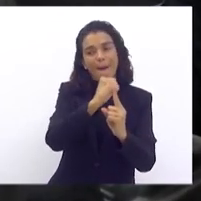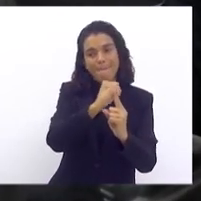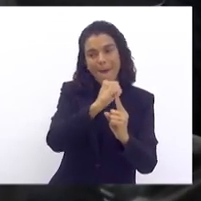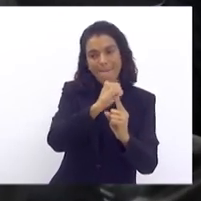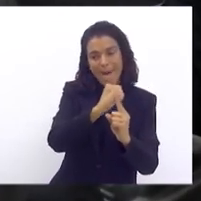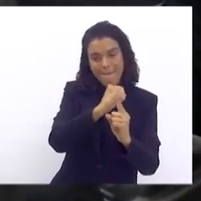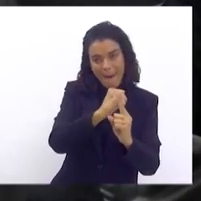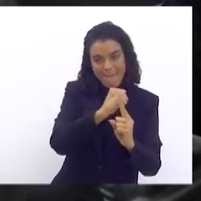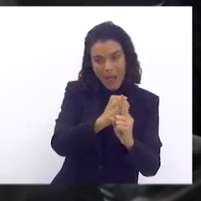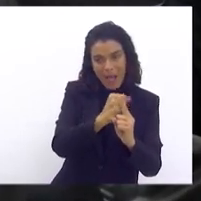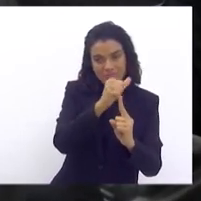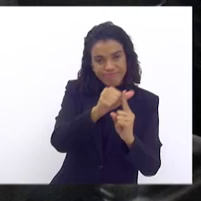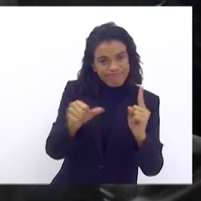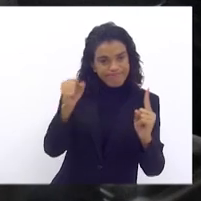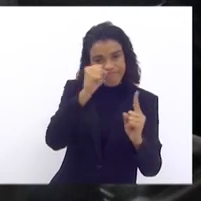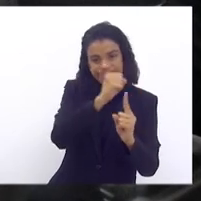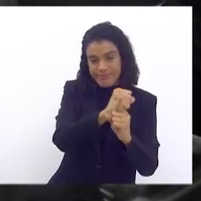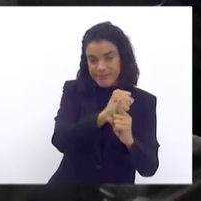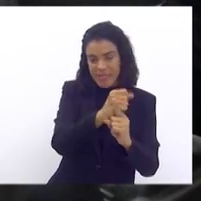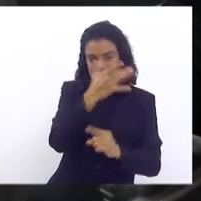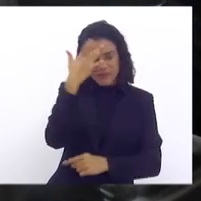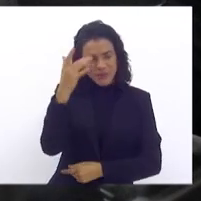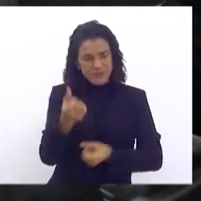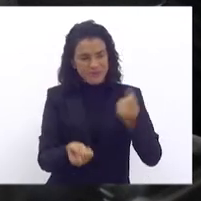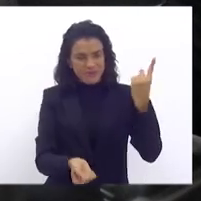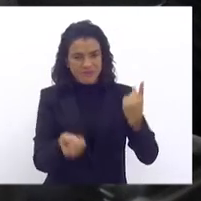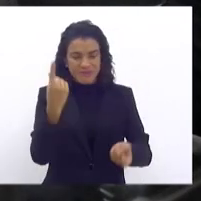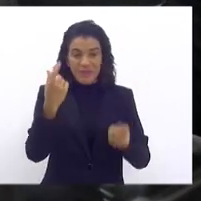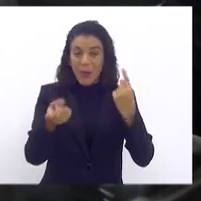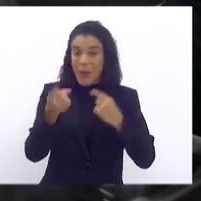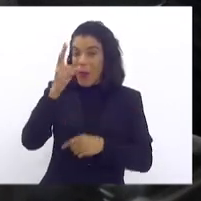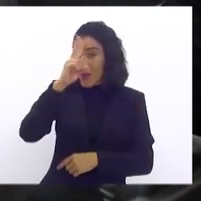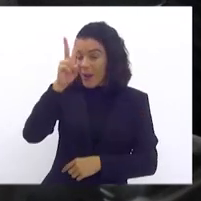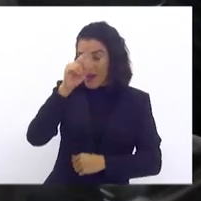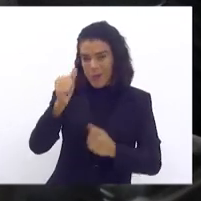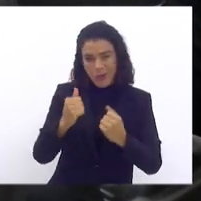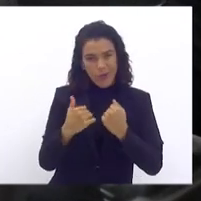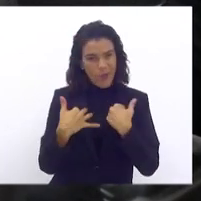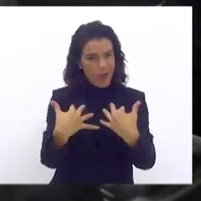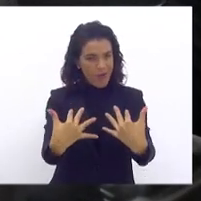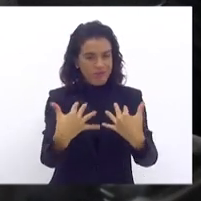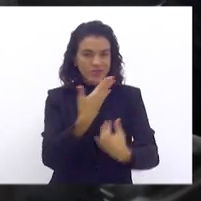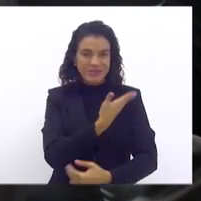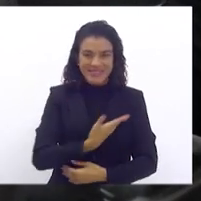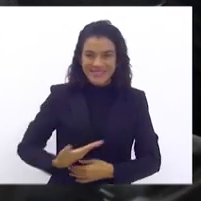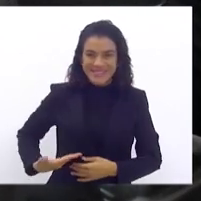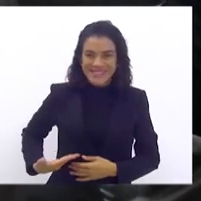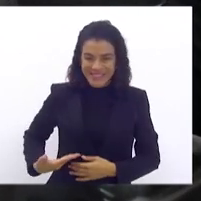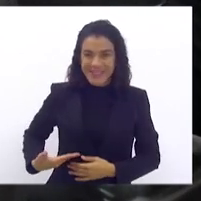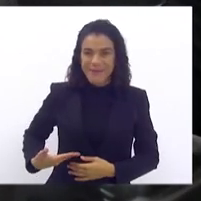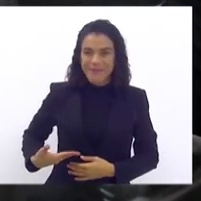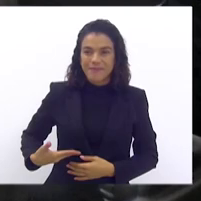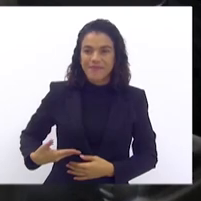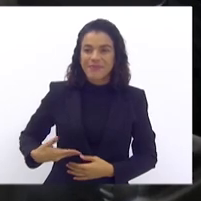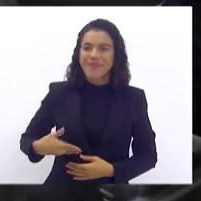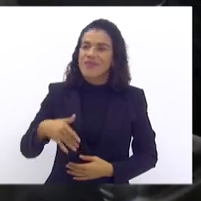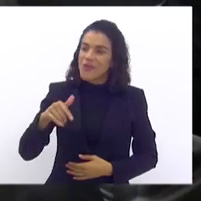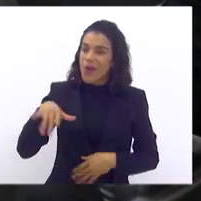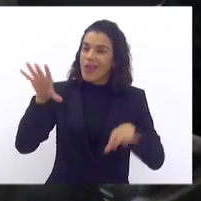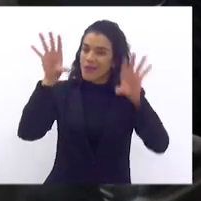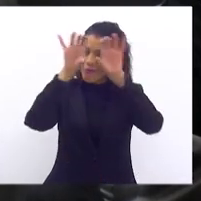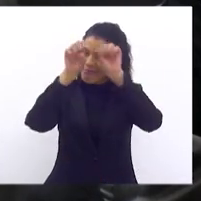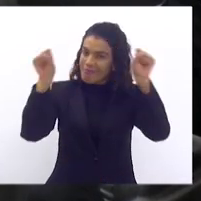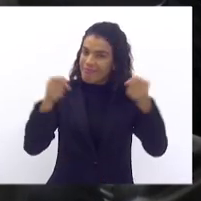pessoas tinham um estranhamento muito grande. E eu me lembro de uma audiência pública que foi realizada, até foi no tribunal